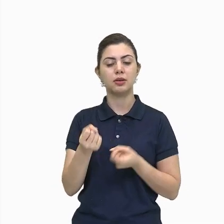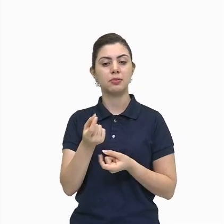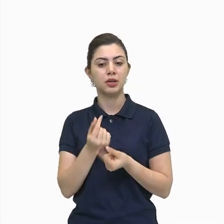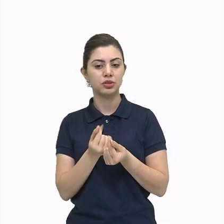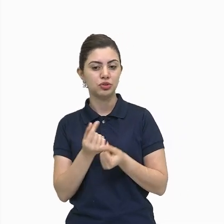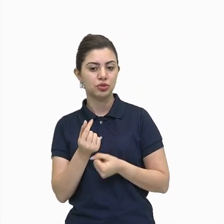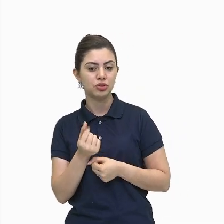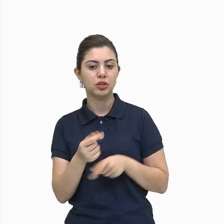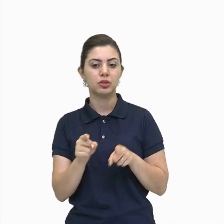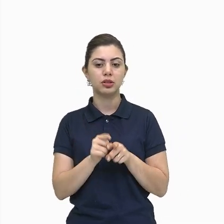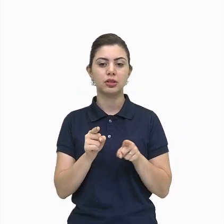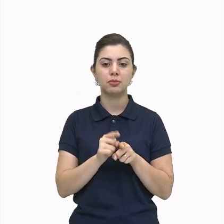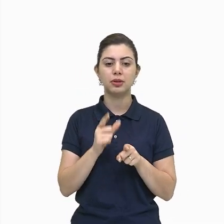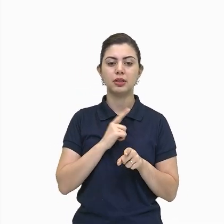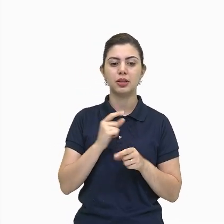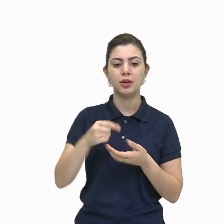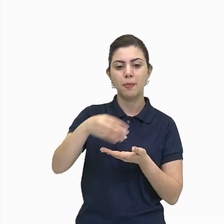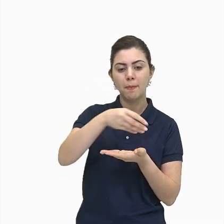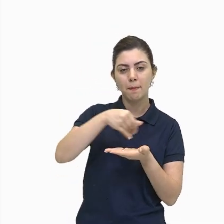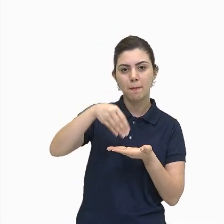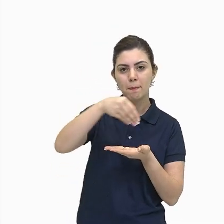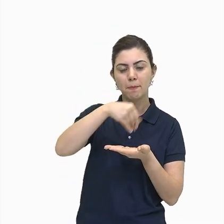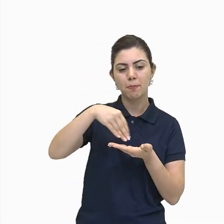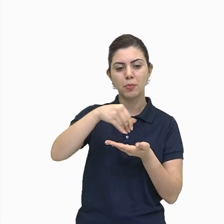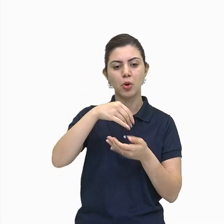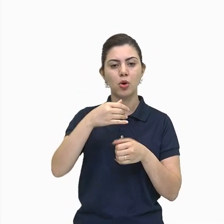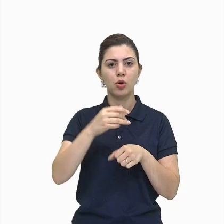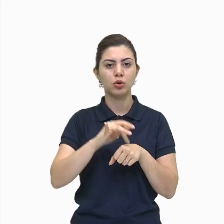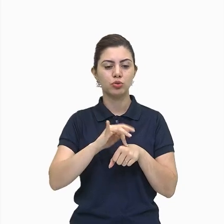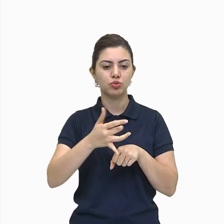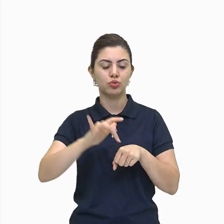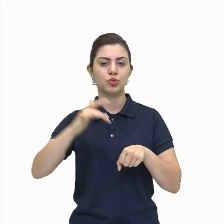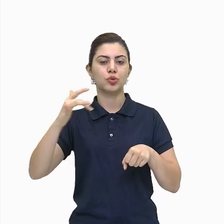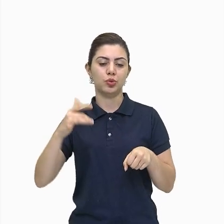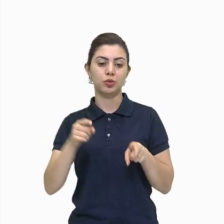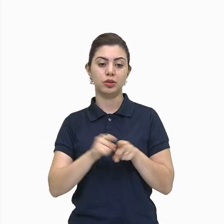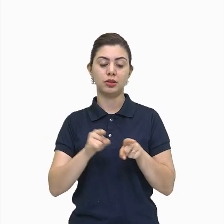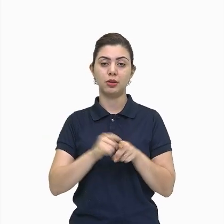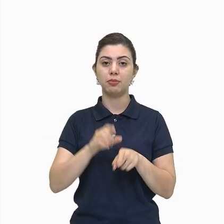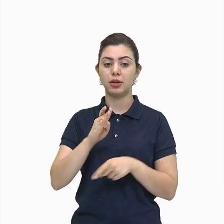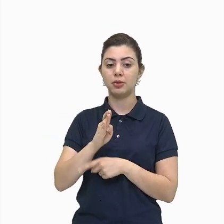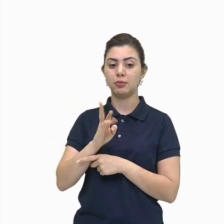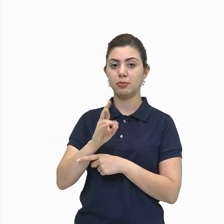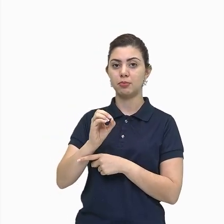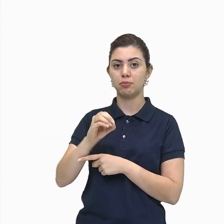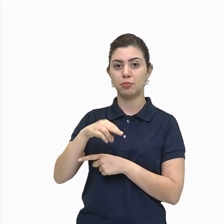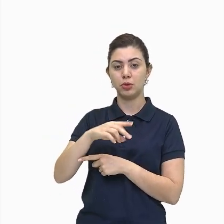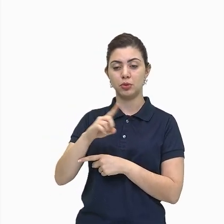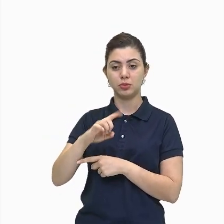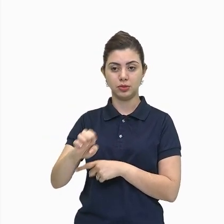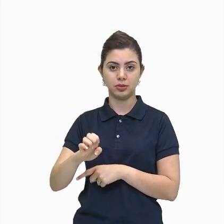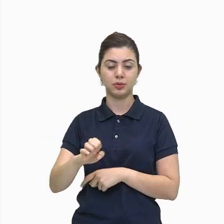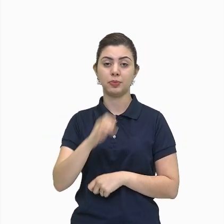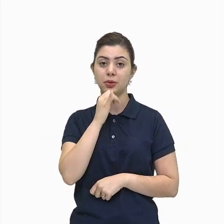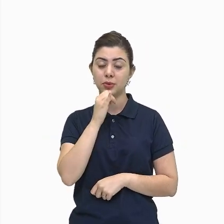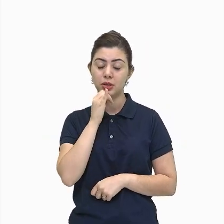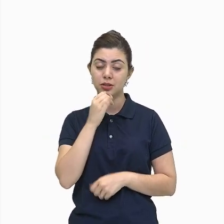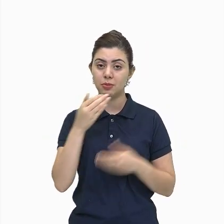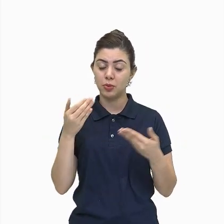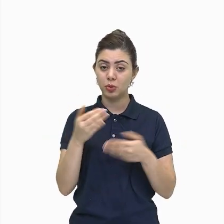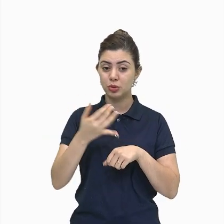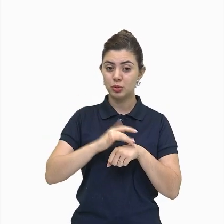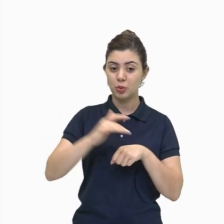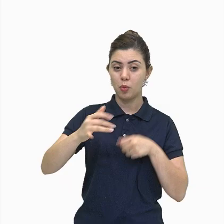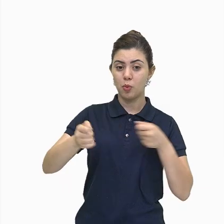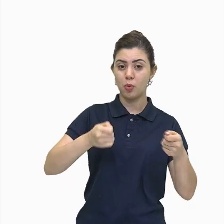seja, produtos que até hoje são considerados, não é, ainda bem valorizados, como por exemplo o ouro e o marfim,